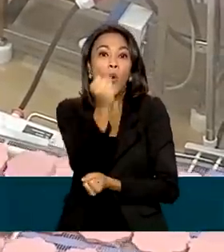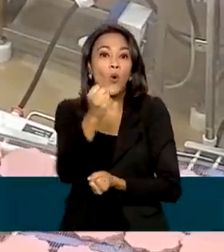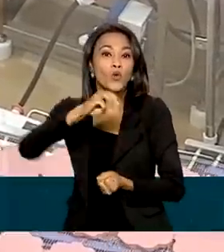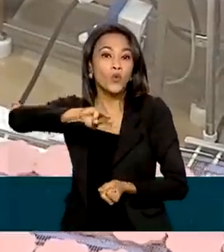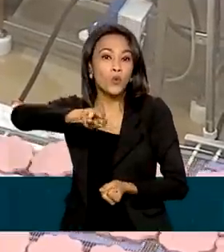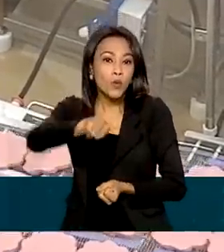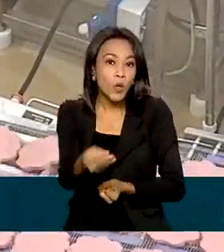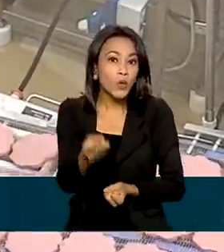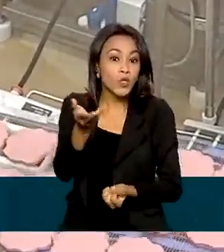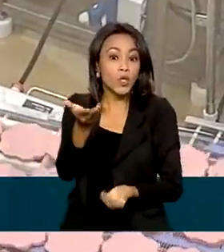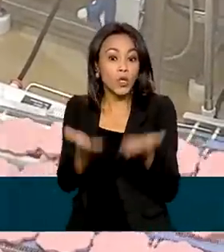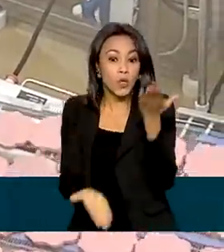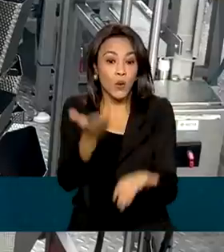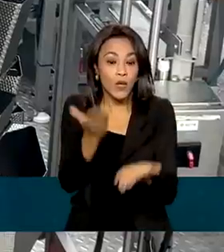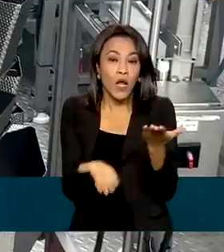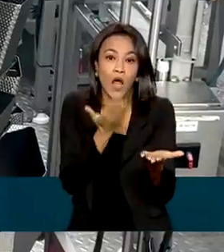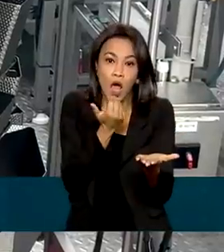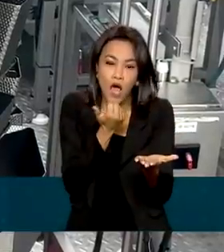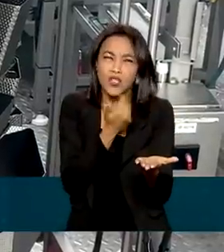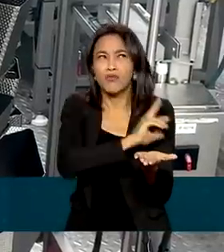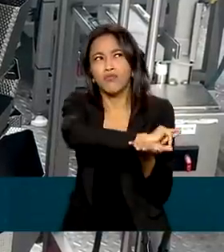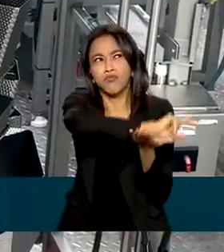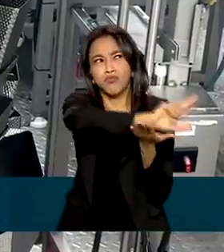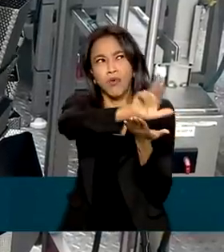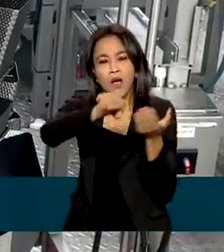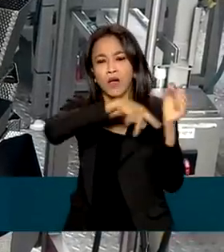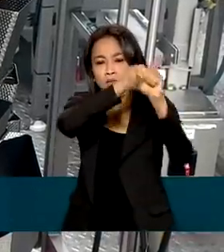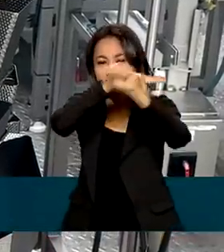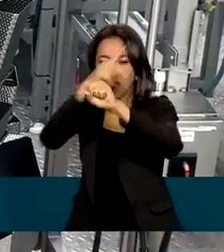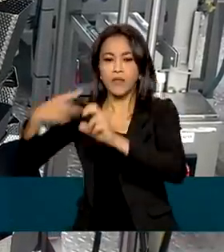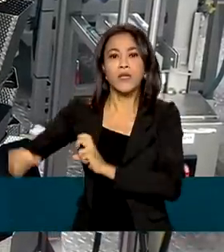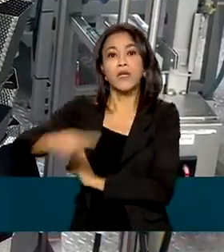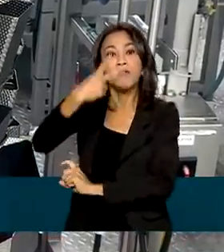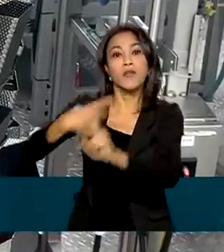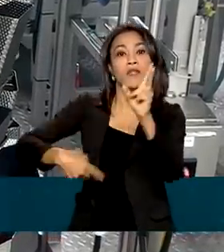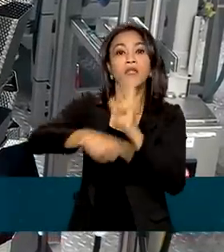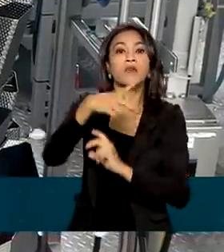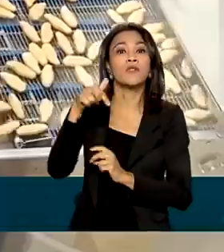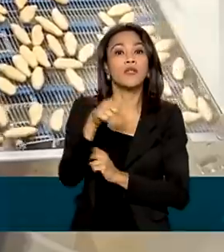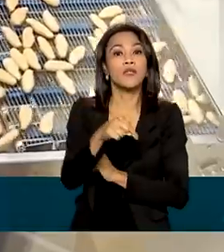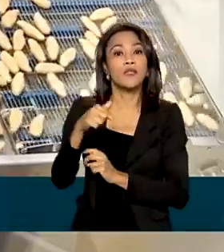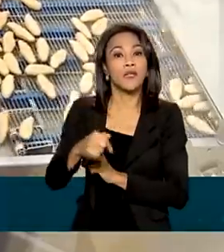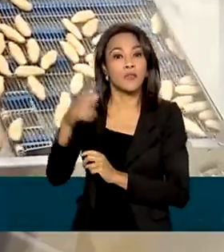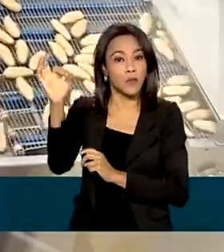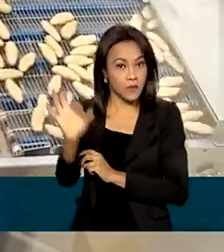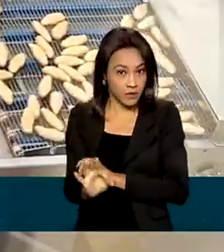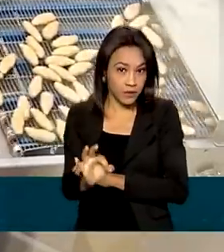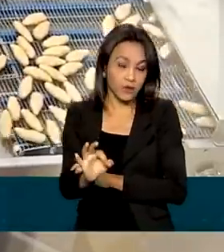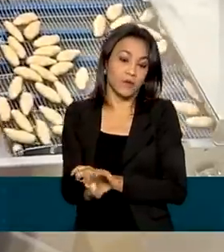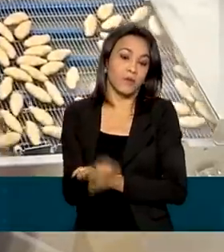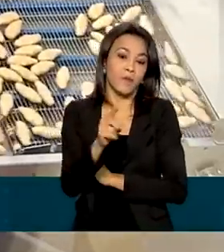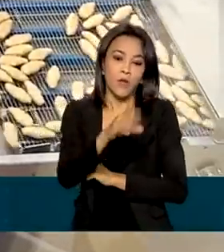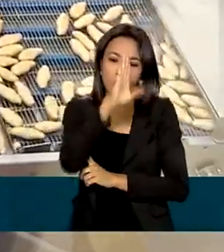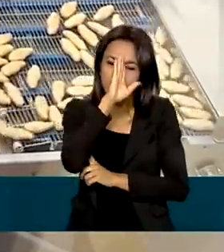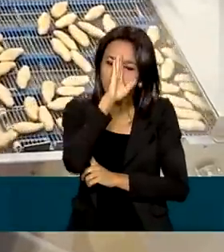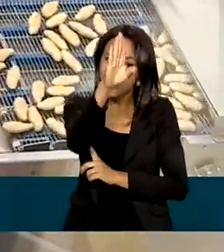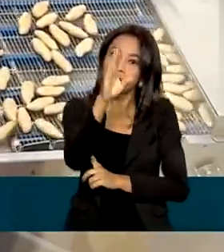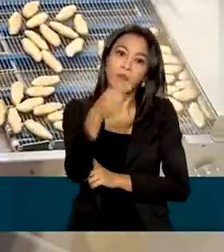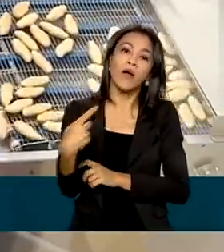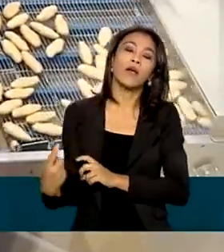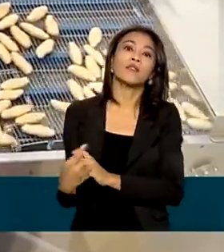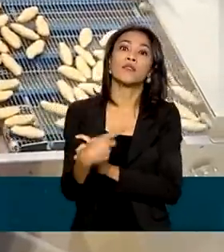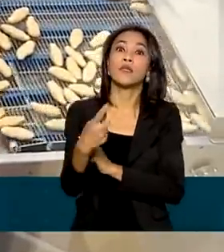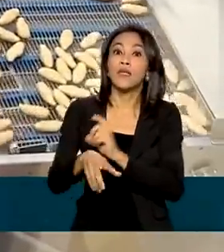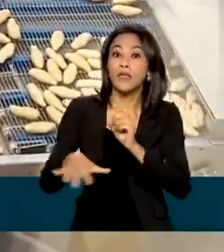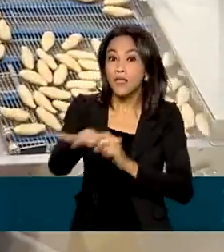vindos de vários países e reexportou 77% de tudo isso. Entre os principais produtos exportados